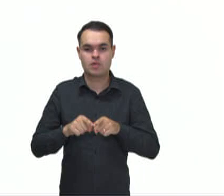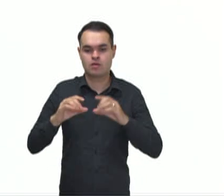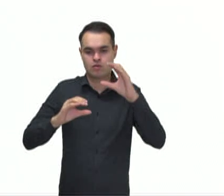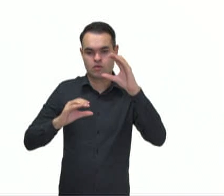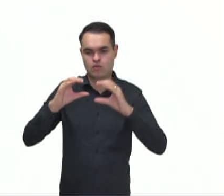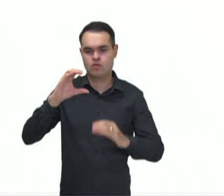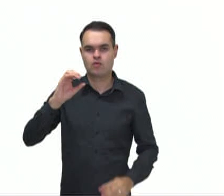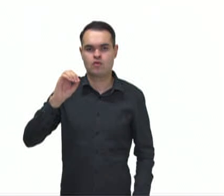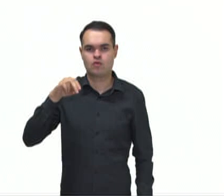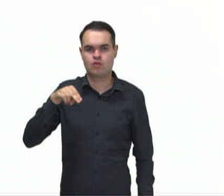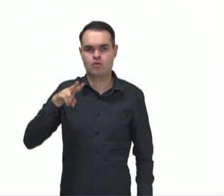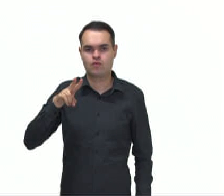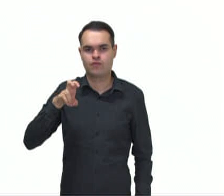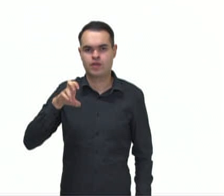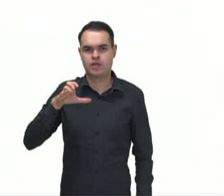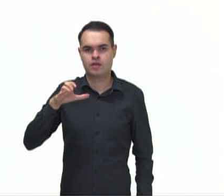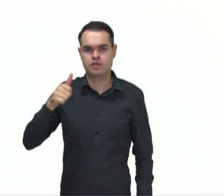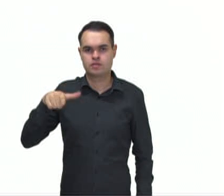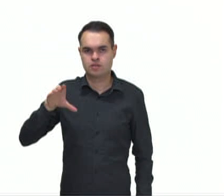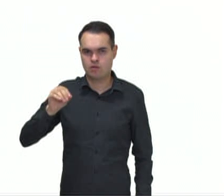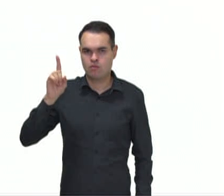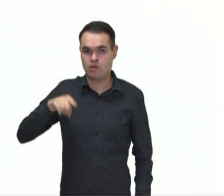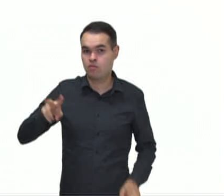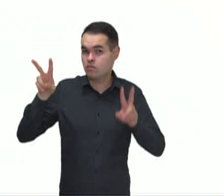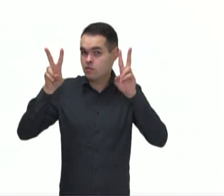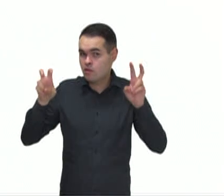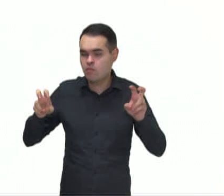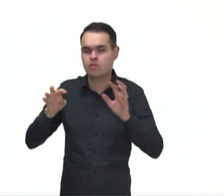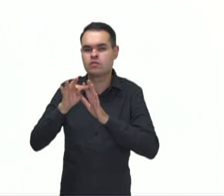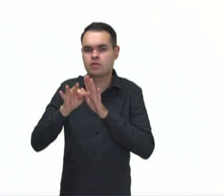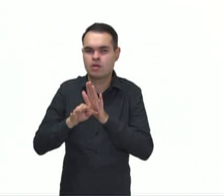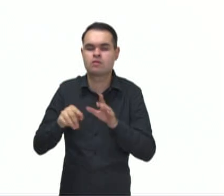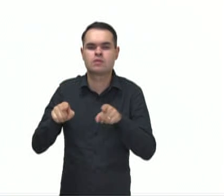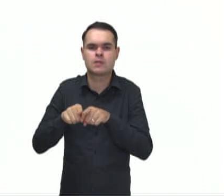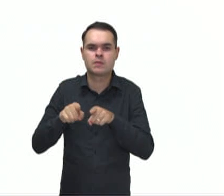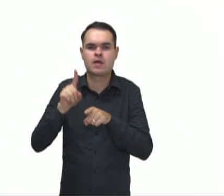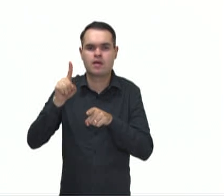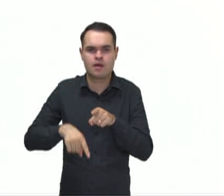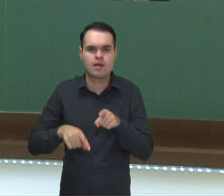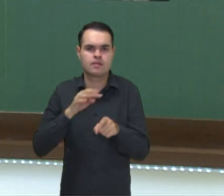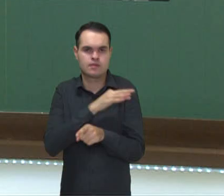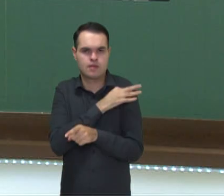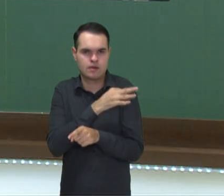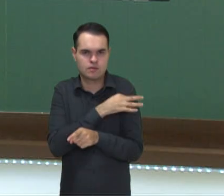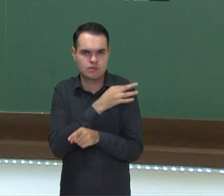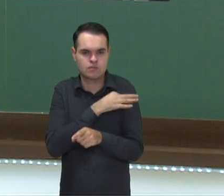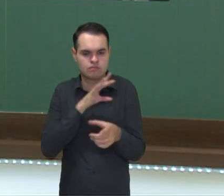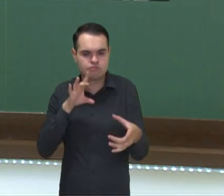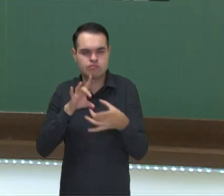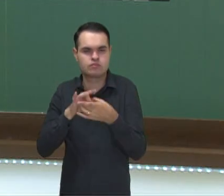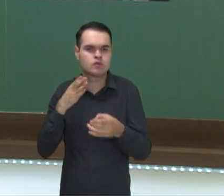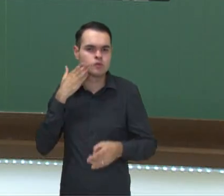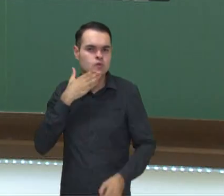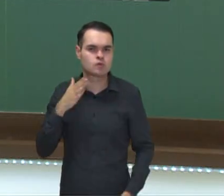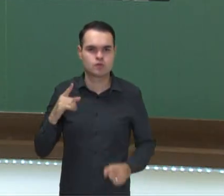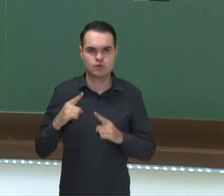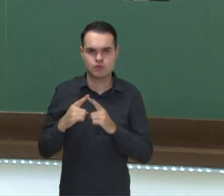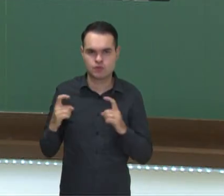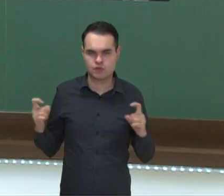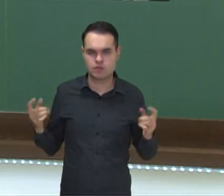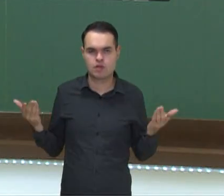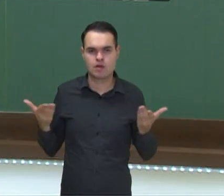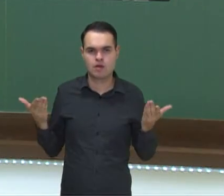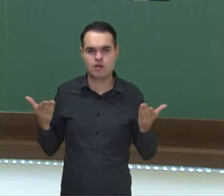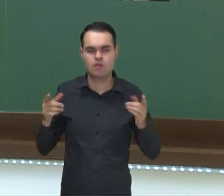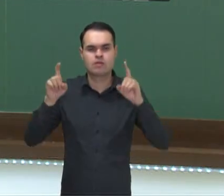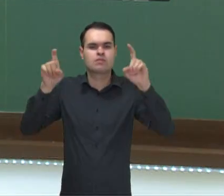convecção, que é o tema do texto, né? Também um termo técnico do discurso científico. Agora